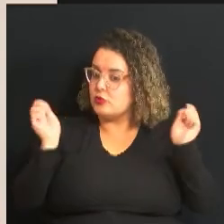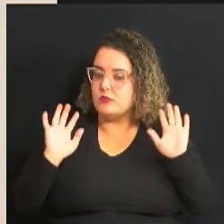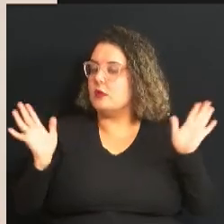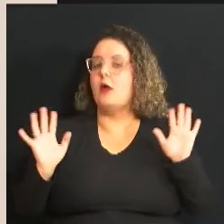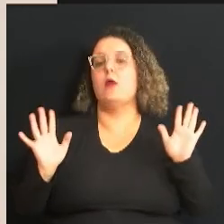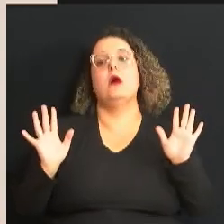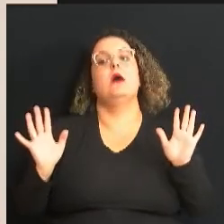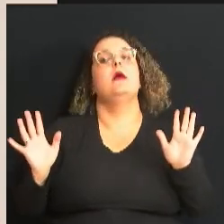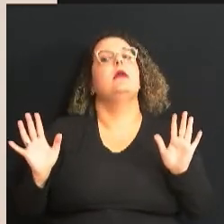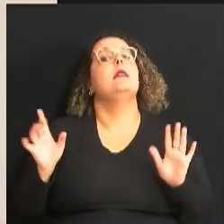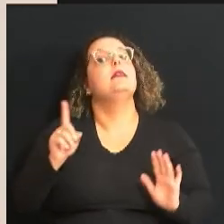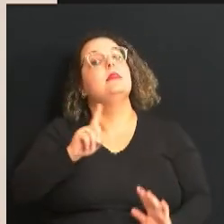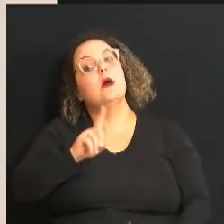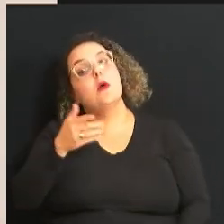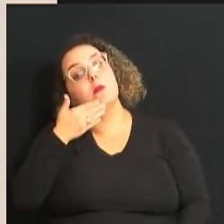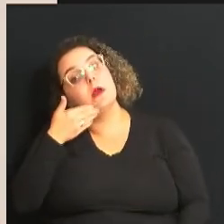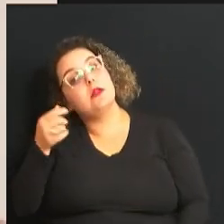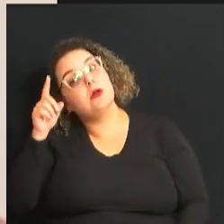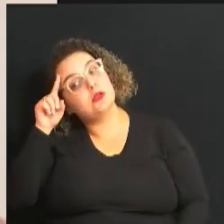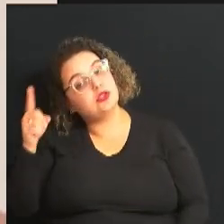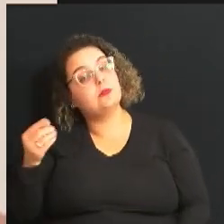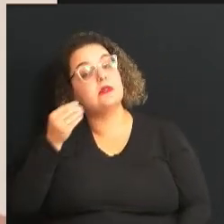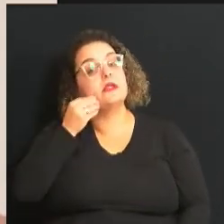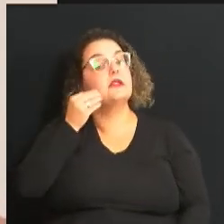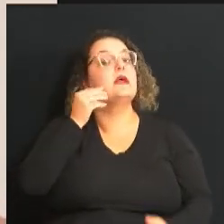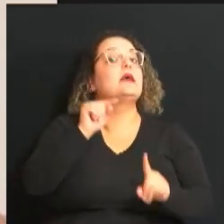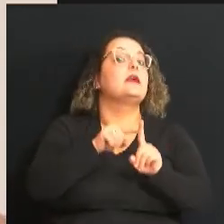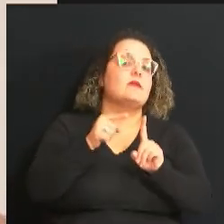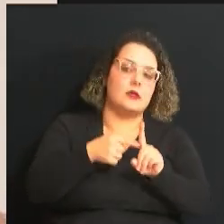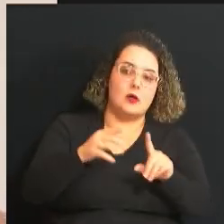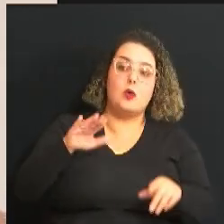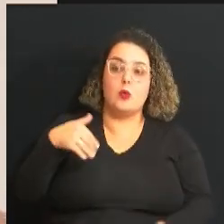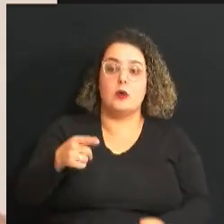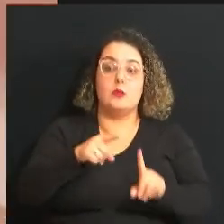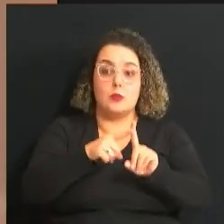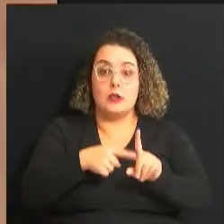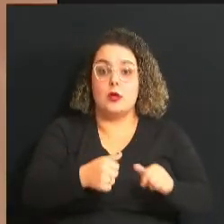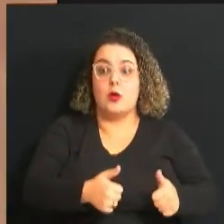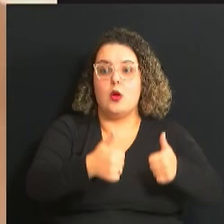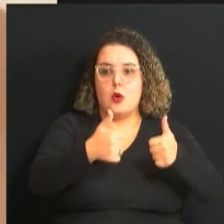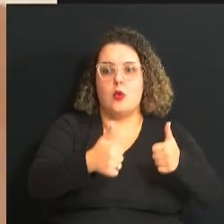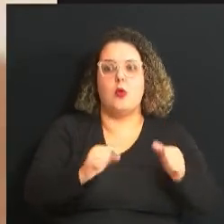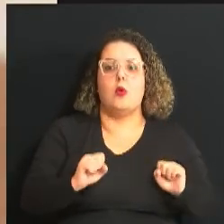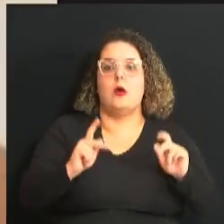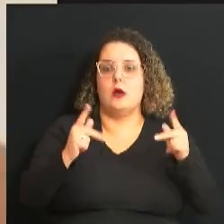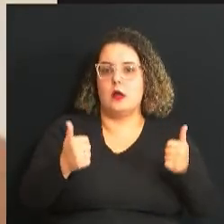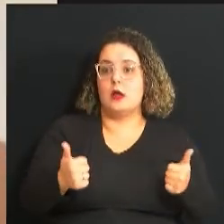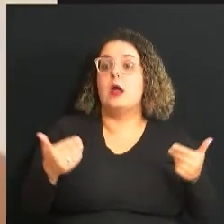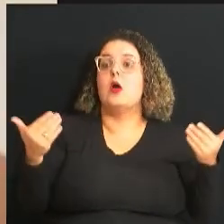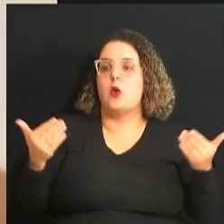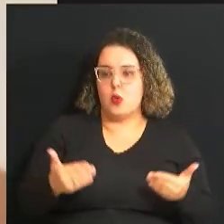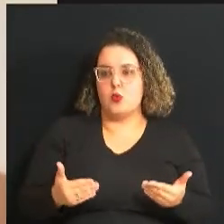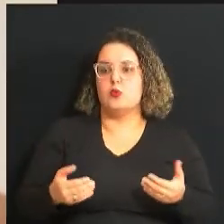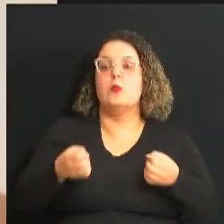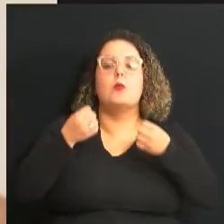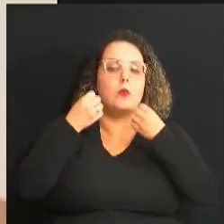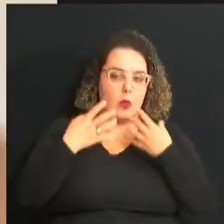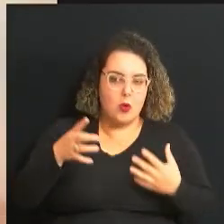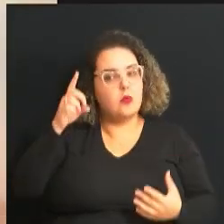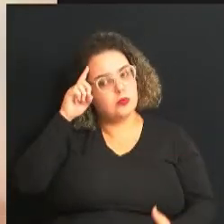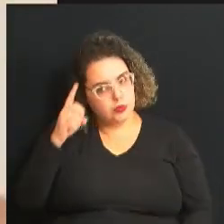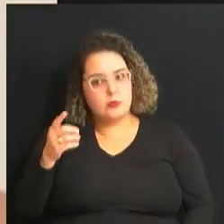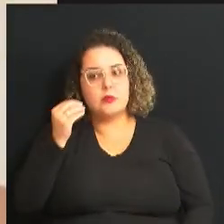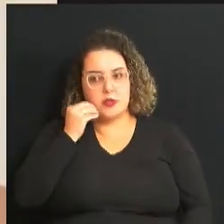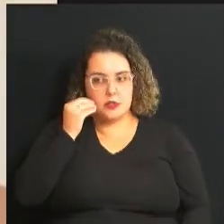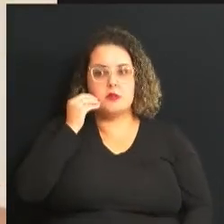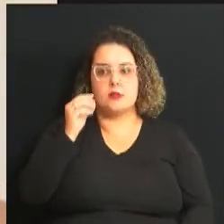você tentar engravidar. Então, para quem está querendo engravidar, quando ele dá o positivo, ok, hoje está um bom dia para você tentar